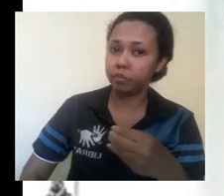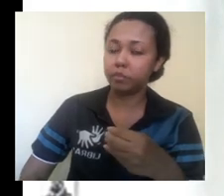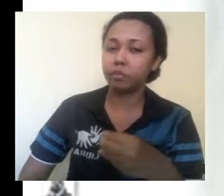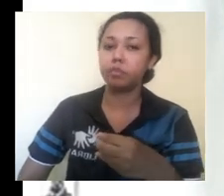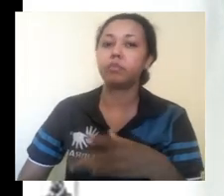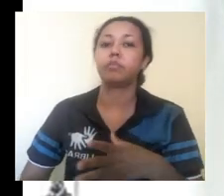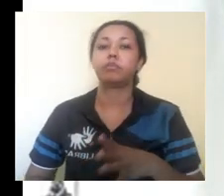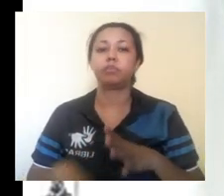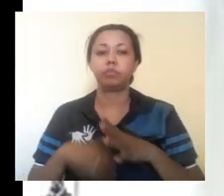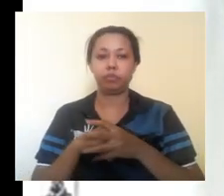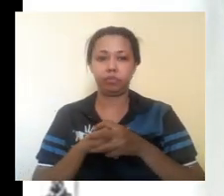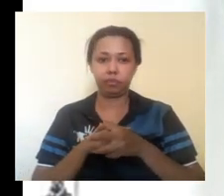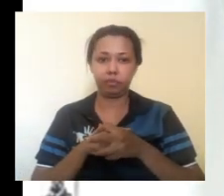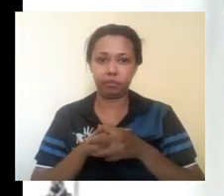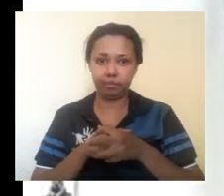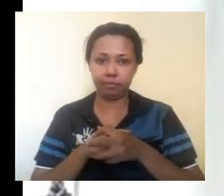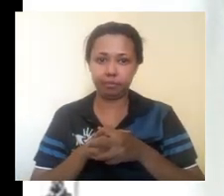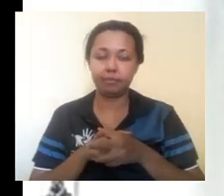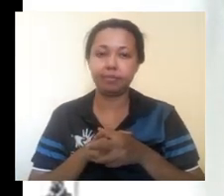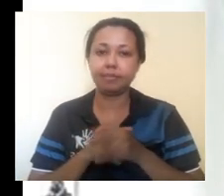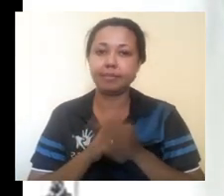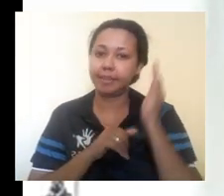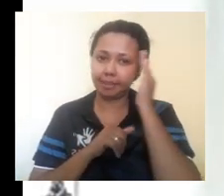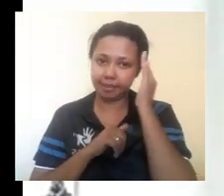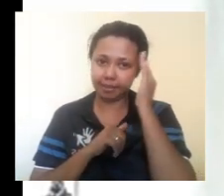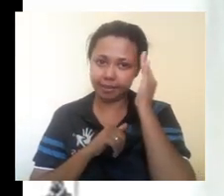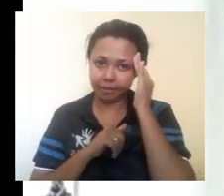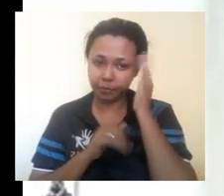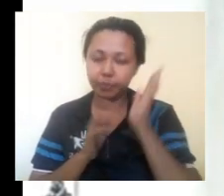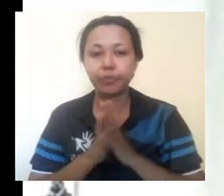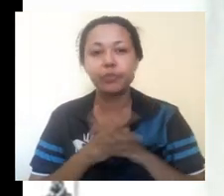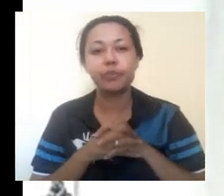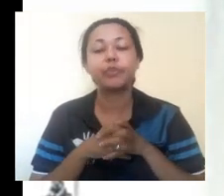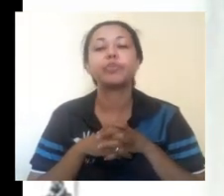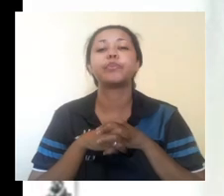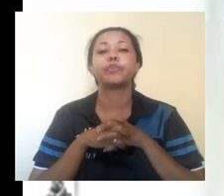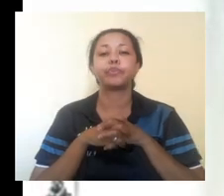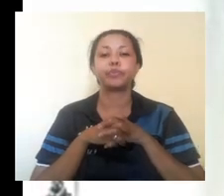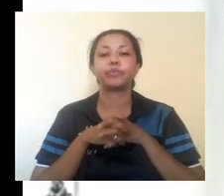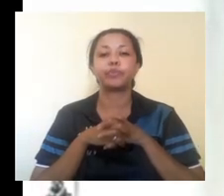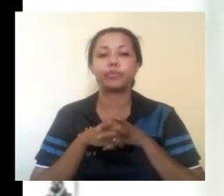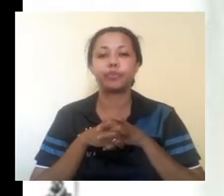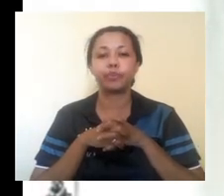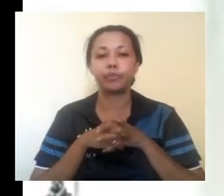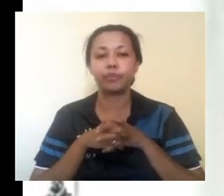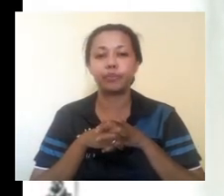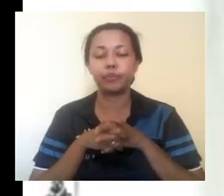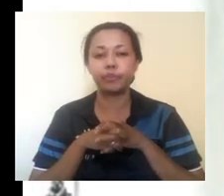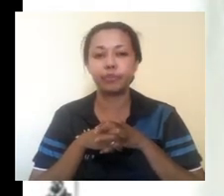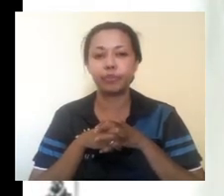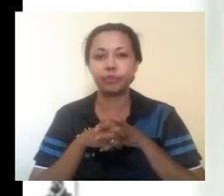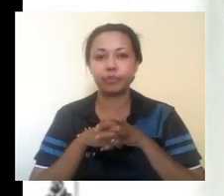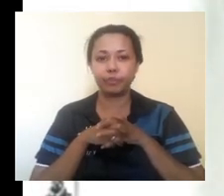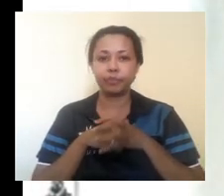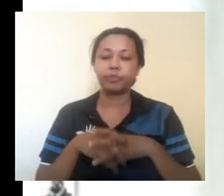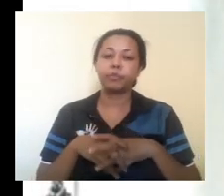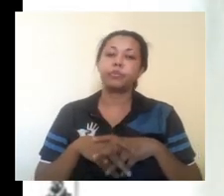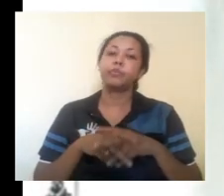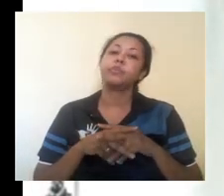que isso é... Josi, tu estás aqui, Joselane. Que alegria te ver por aqui. Eu acho que é a primeira vez, gente, que